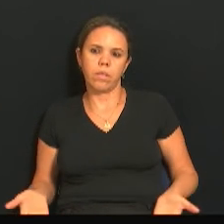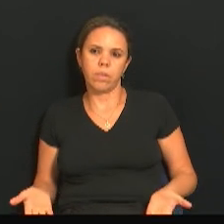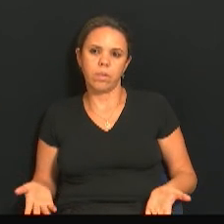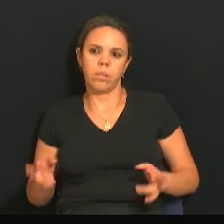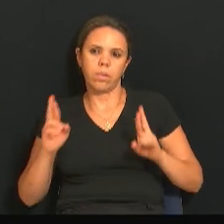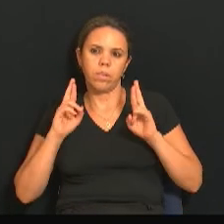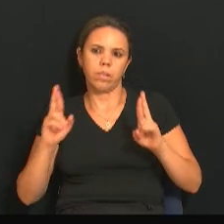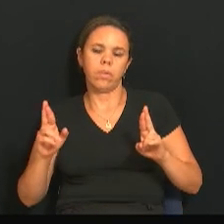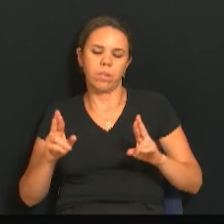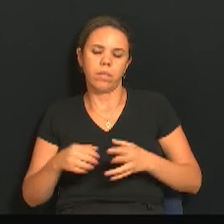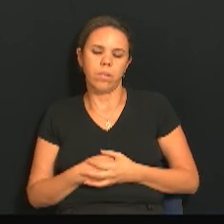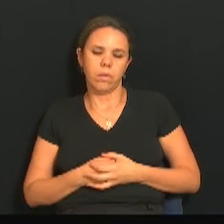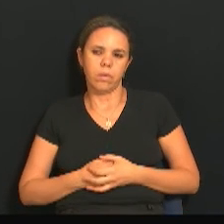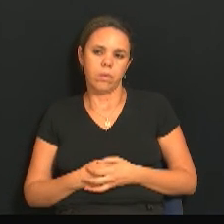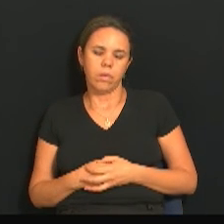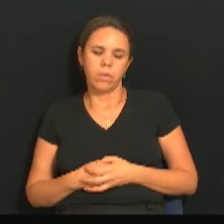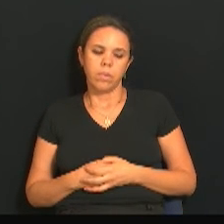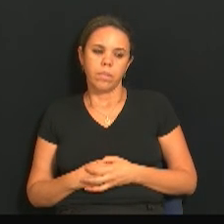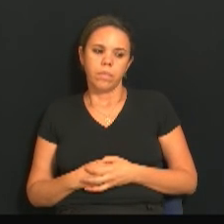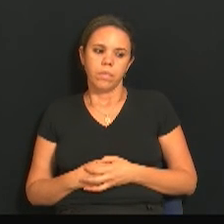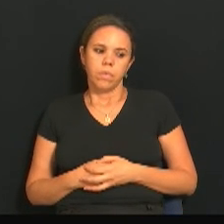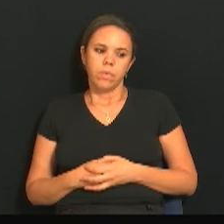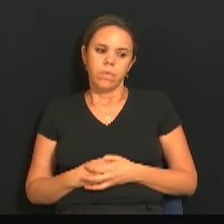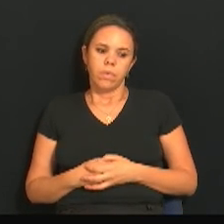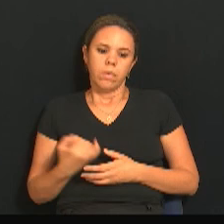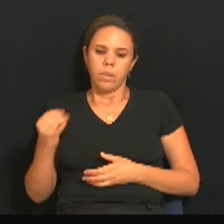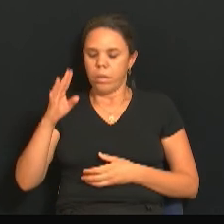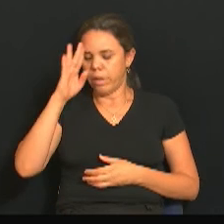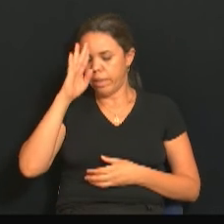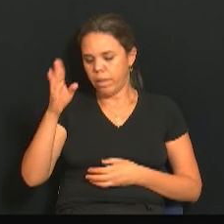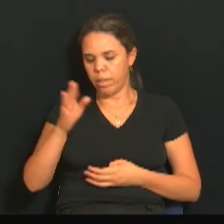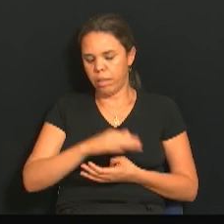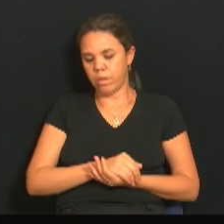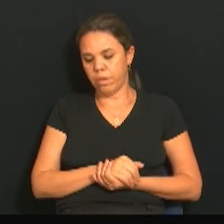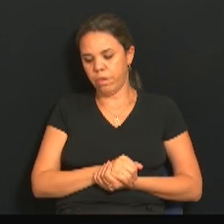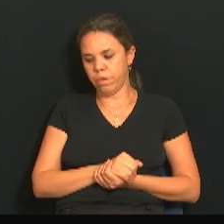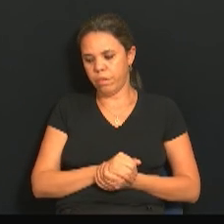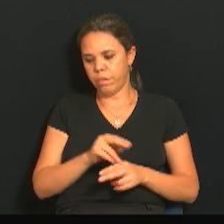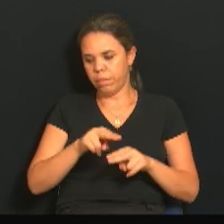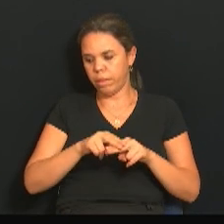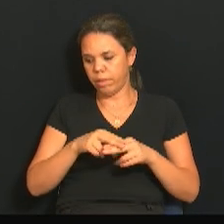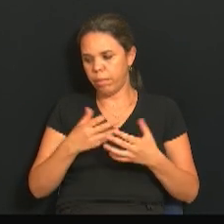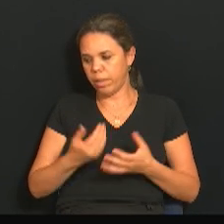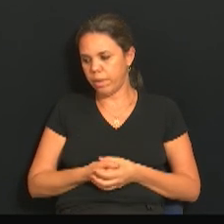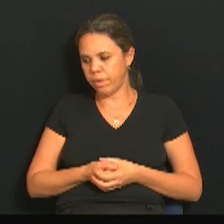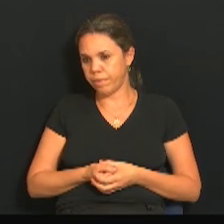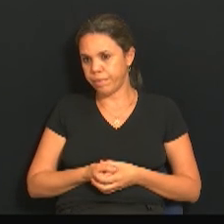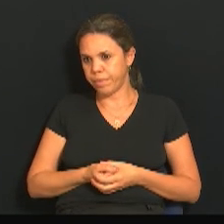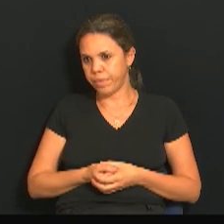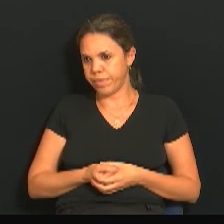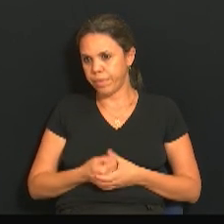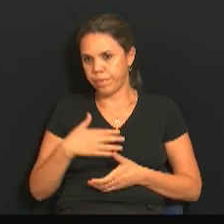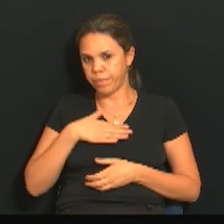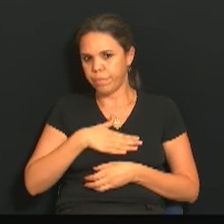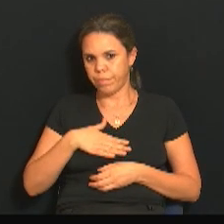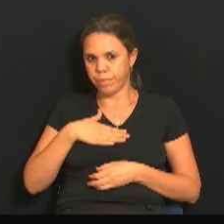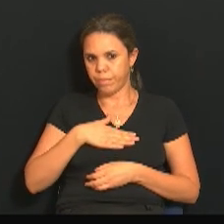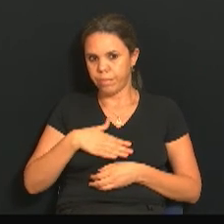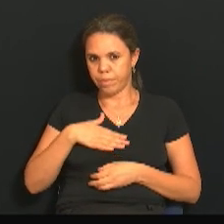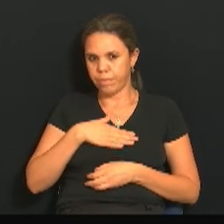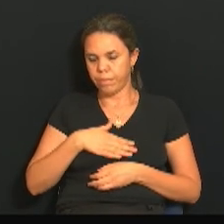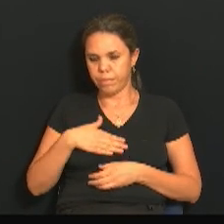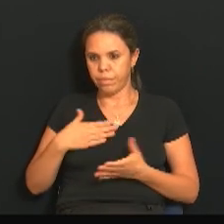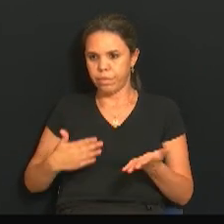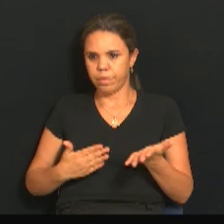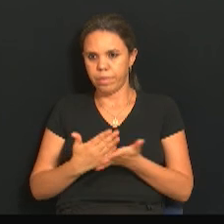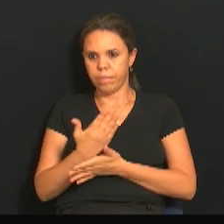para todo mundo, eu acho que é essencial, e por isso a gente ficou muito satisfeito quando foi aprovada